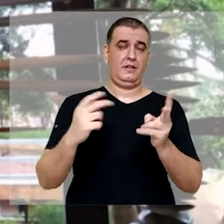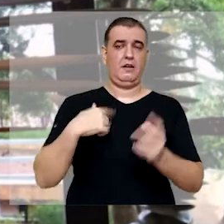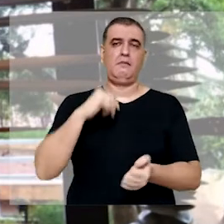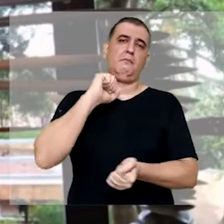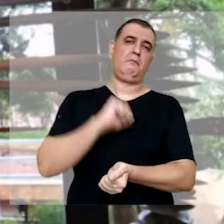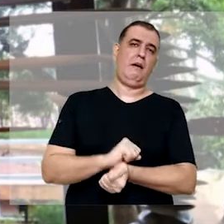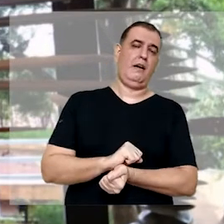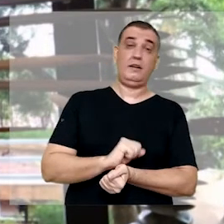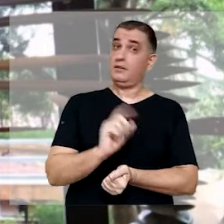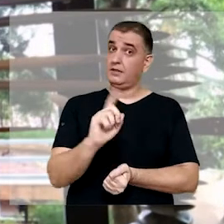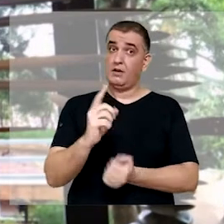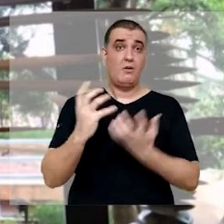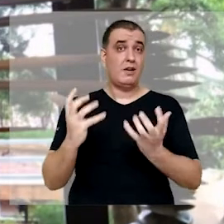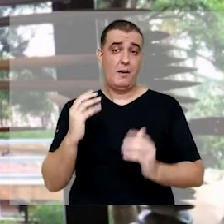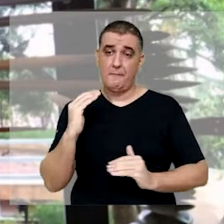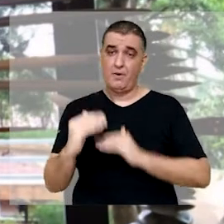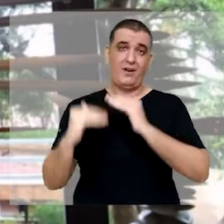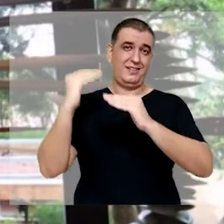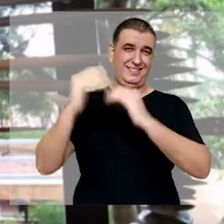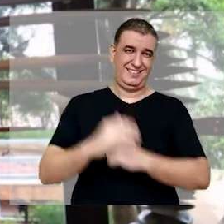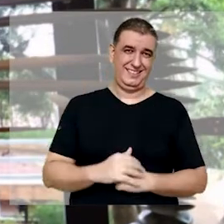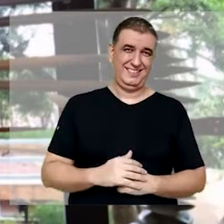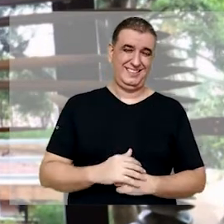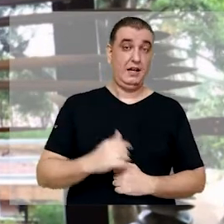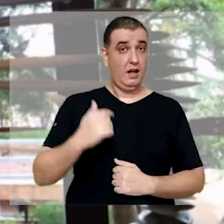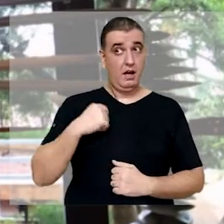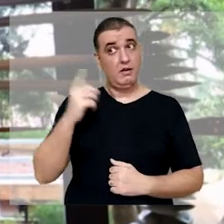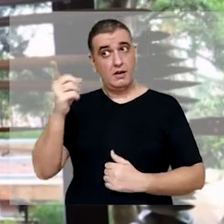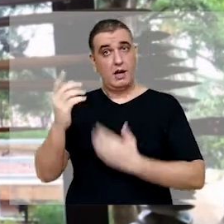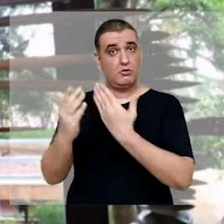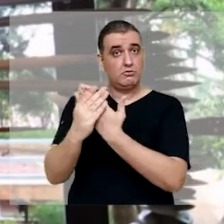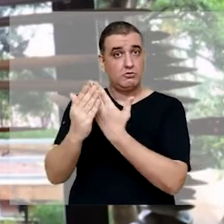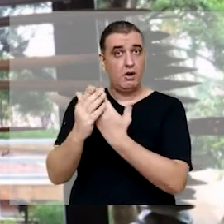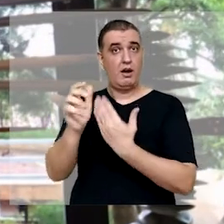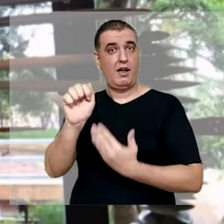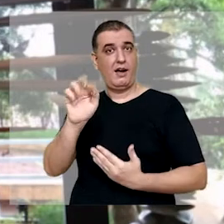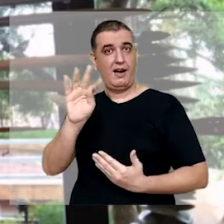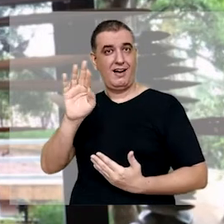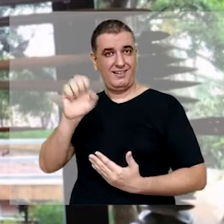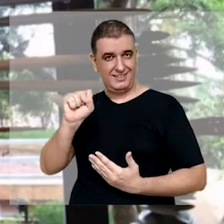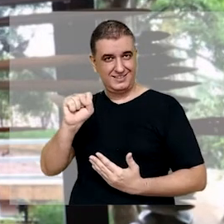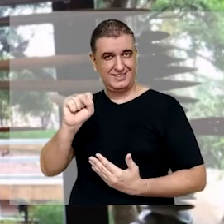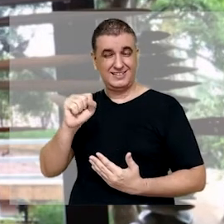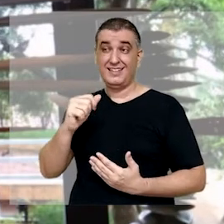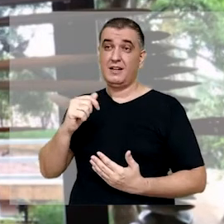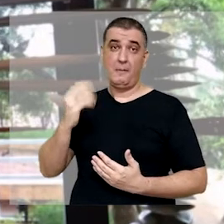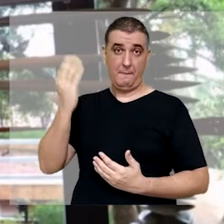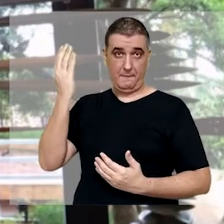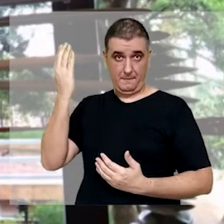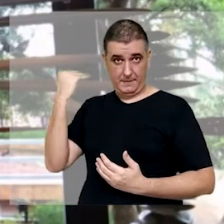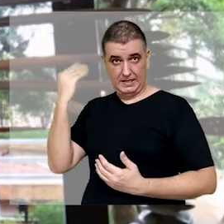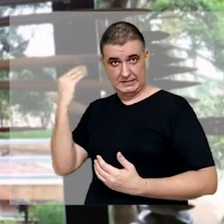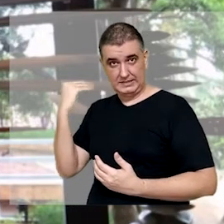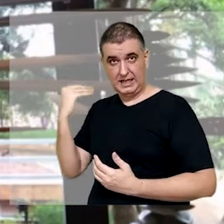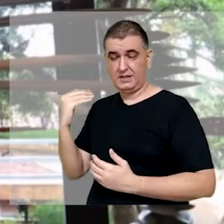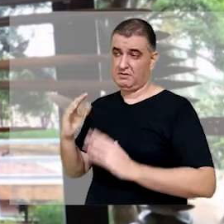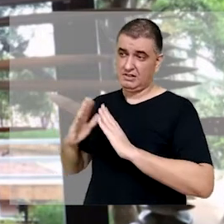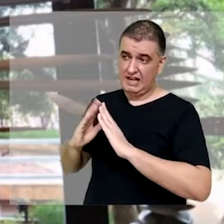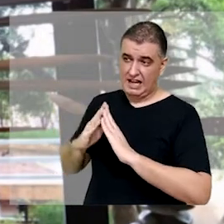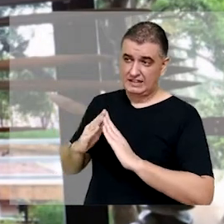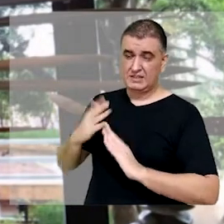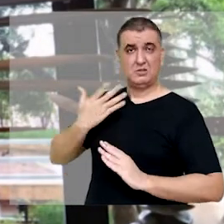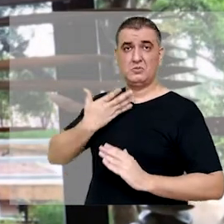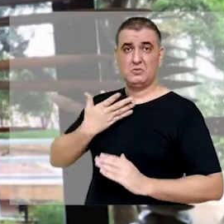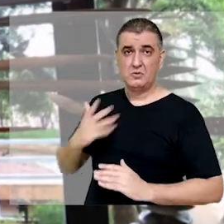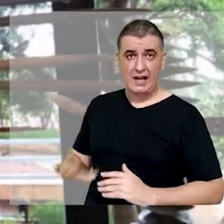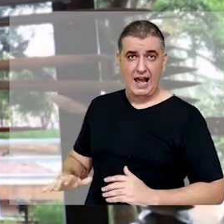O tempo todo. Fui para a escola de artes, não havia uma receptividade